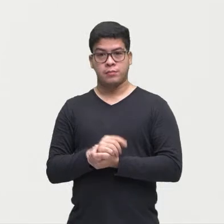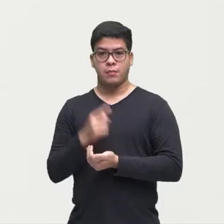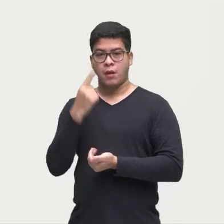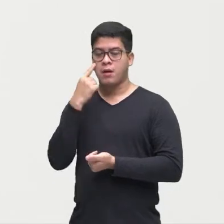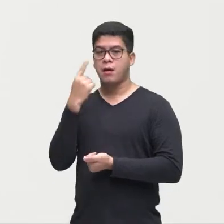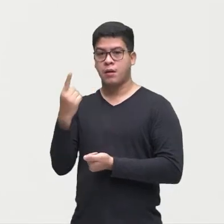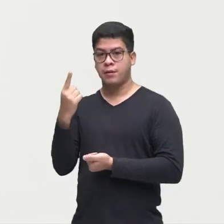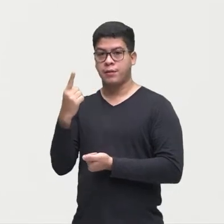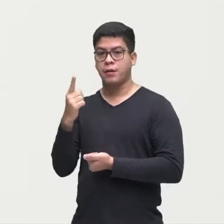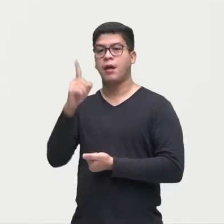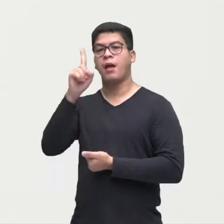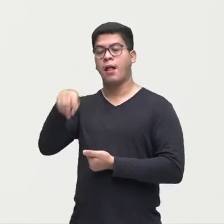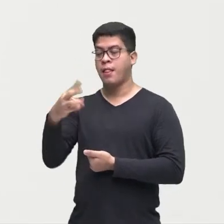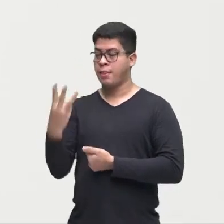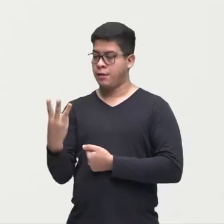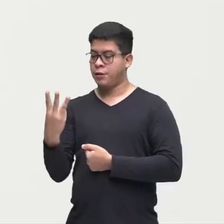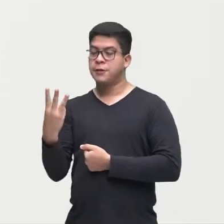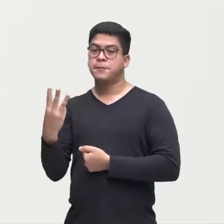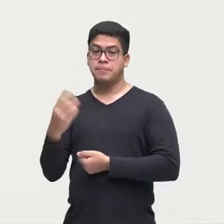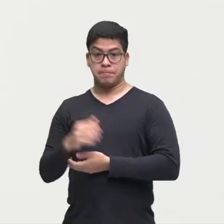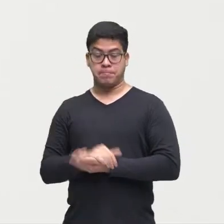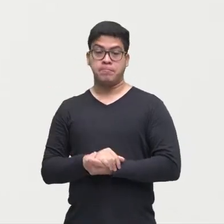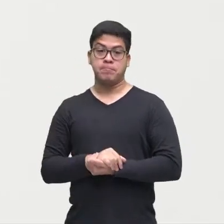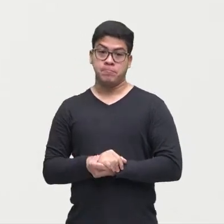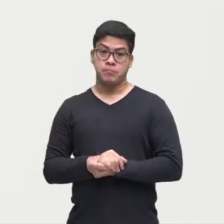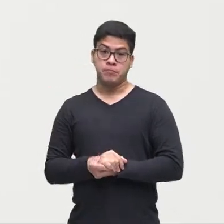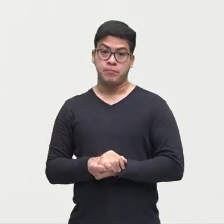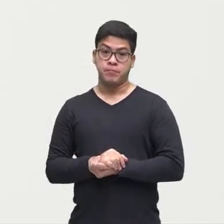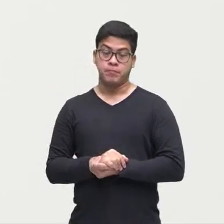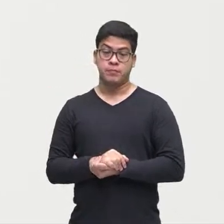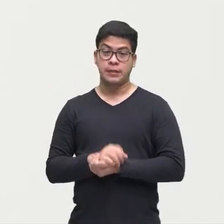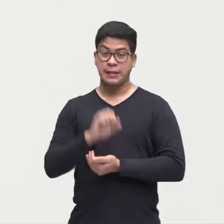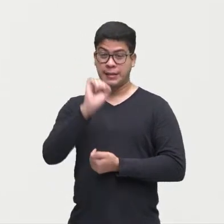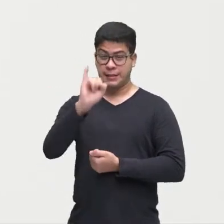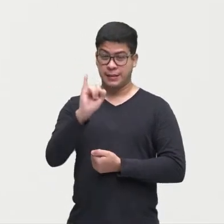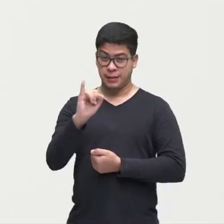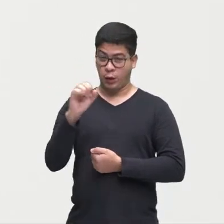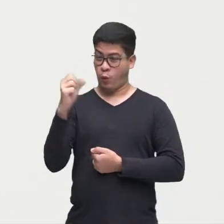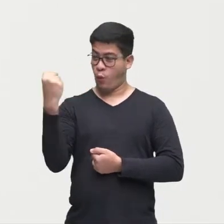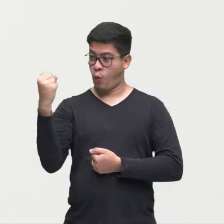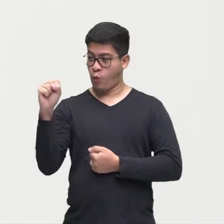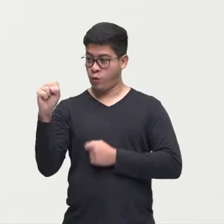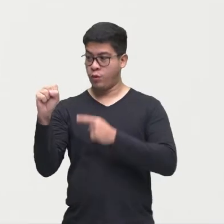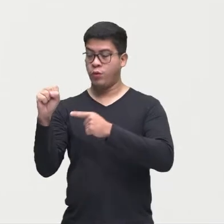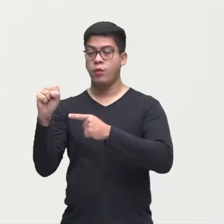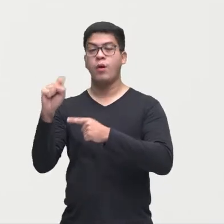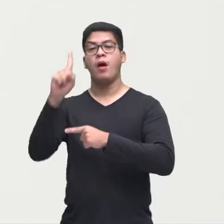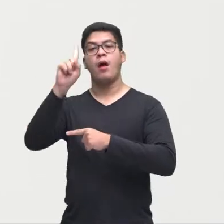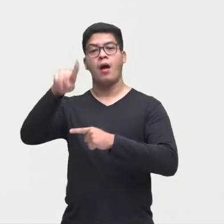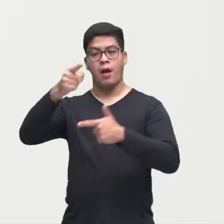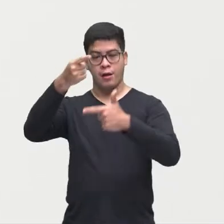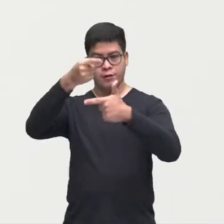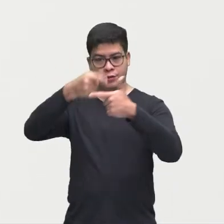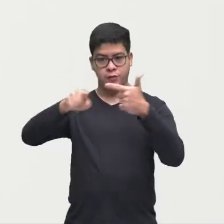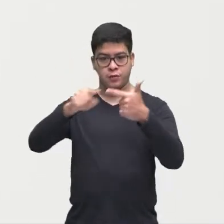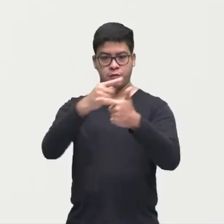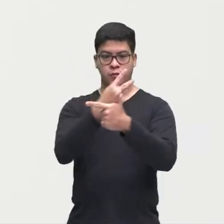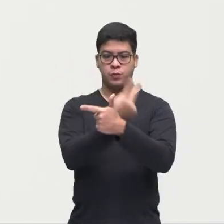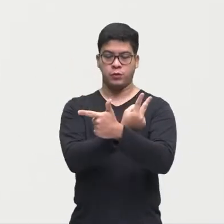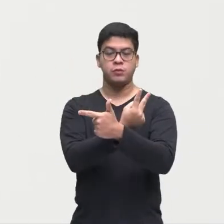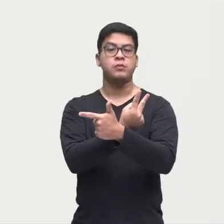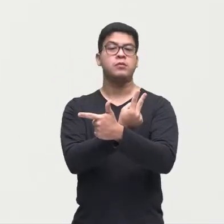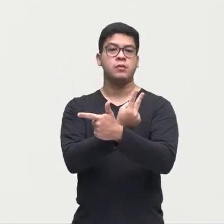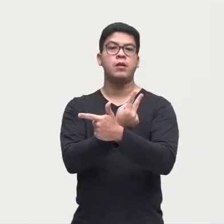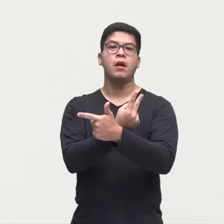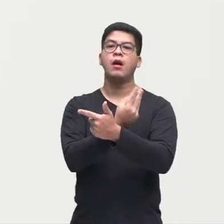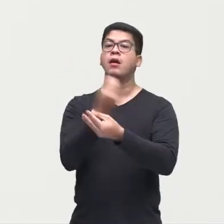Assim, 15 é múltiplo de 3. Se 8 é divisível por 2,